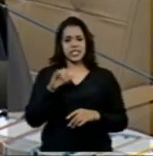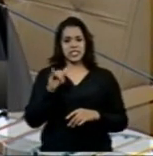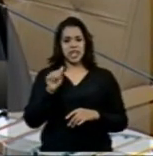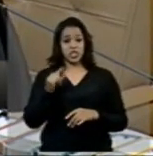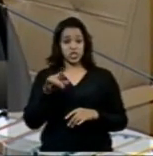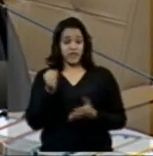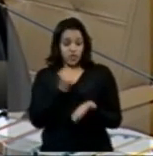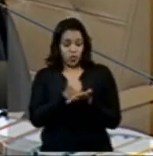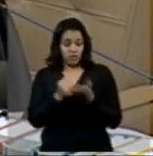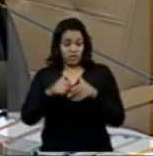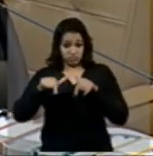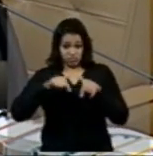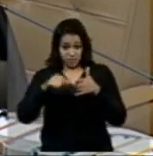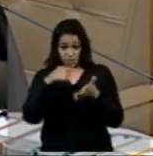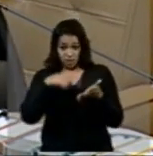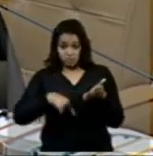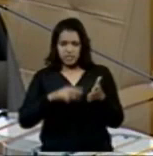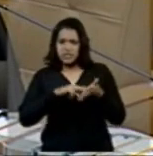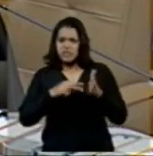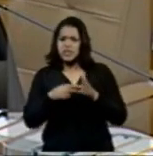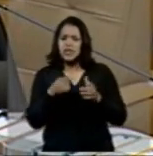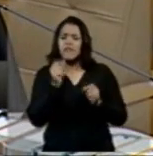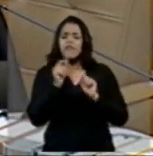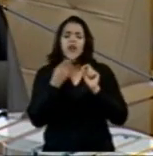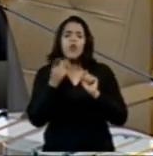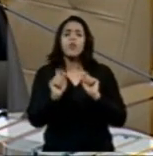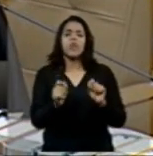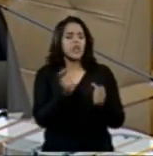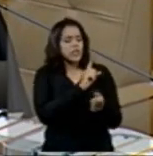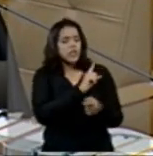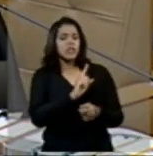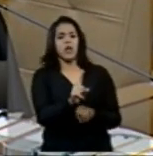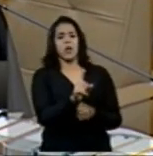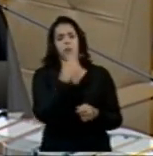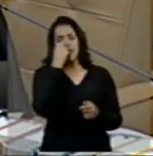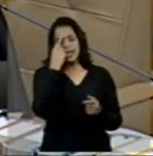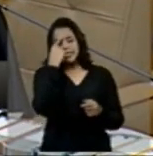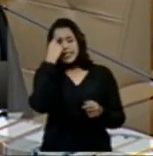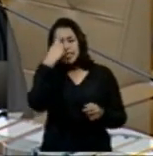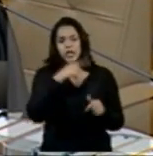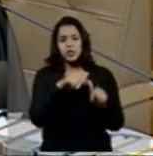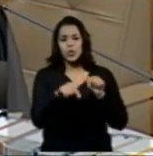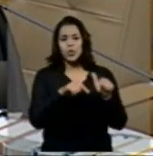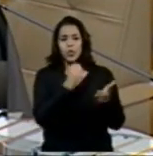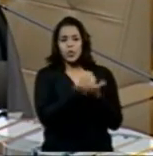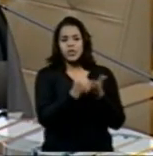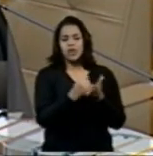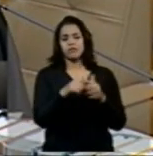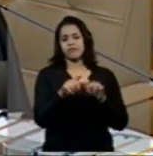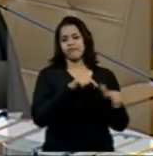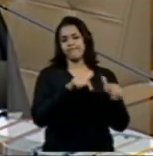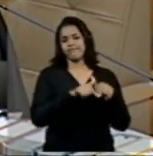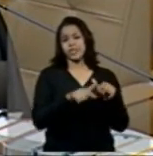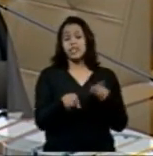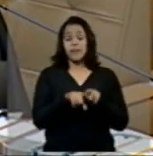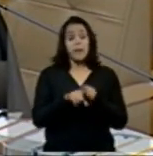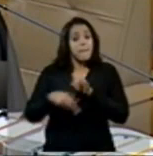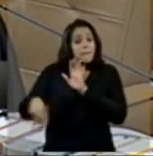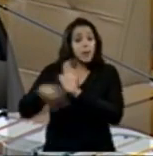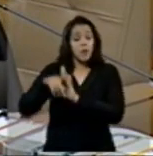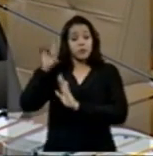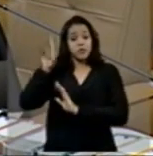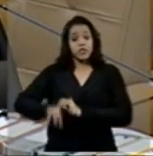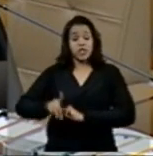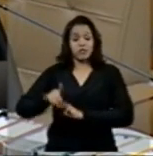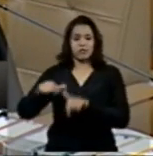do contrato de trabalho significa negar a própria ideia do contrato de trabalho e do próprio direito do trabalho,